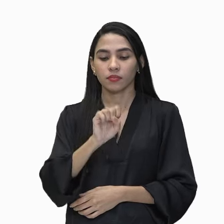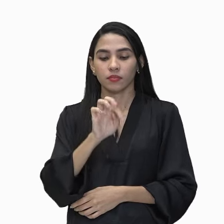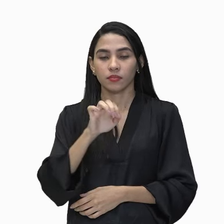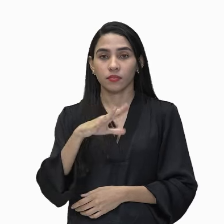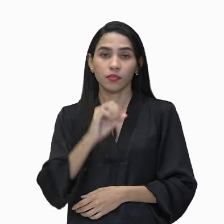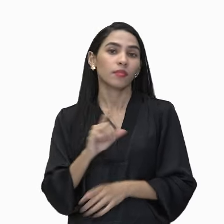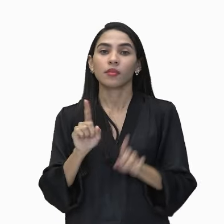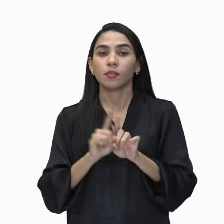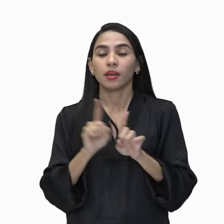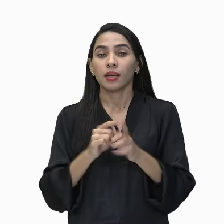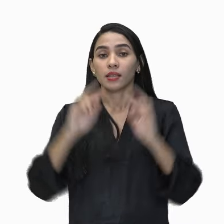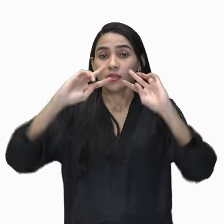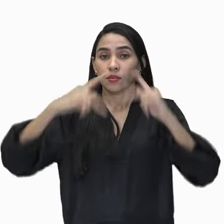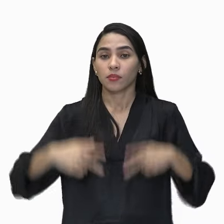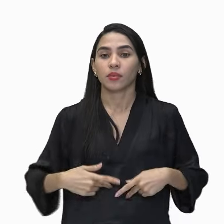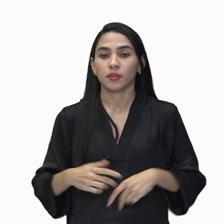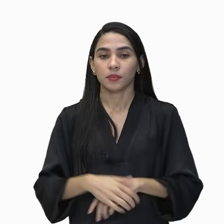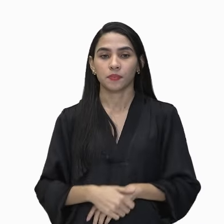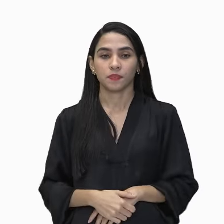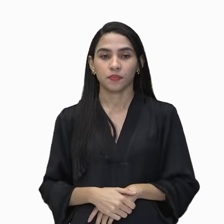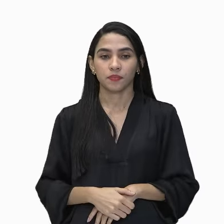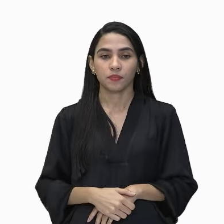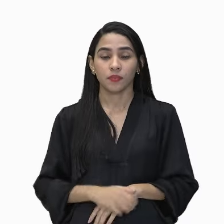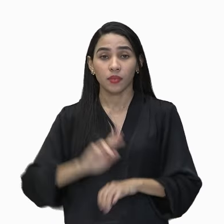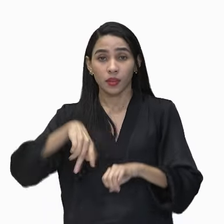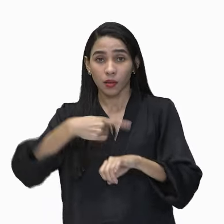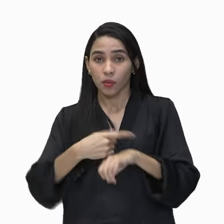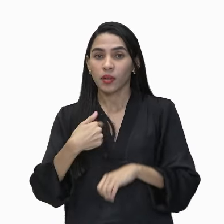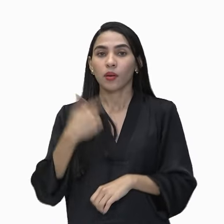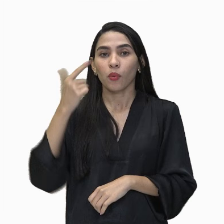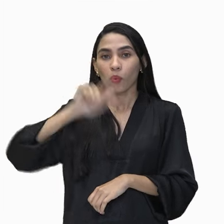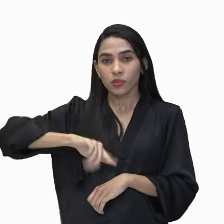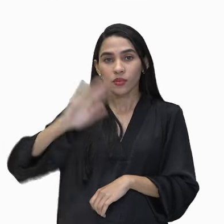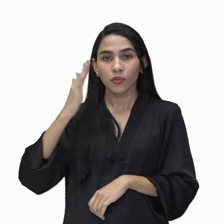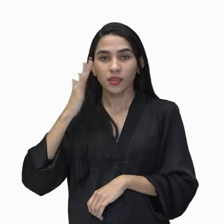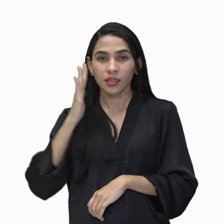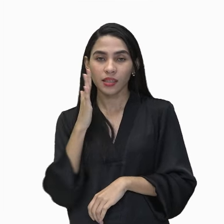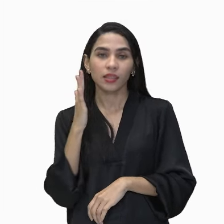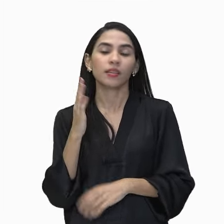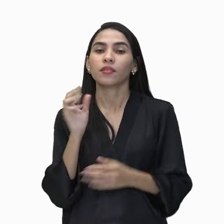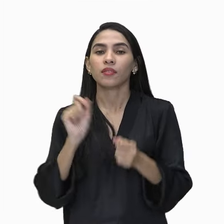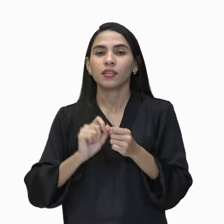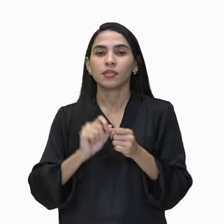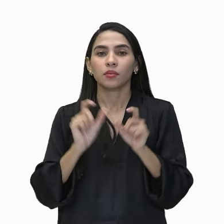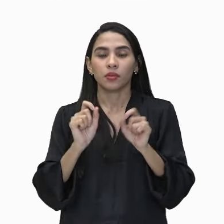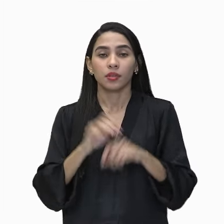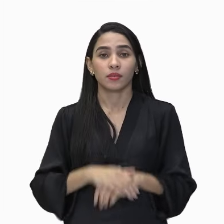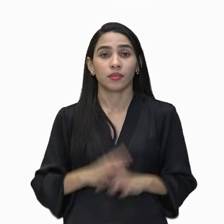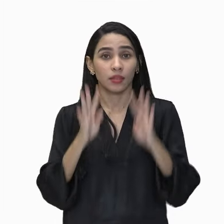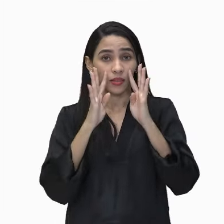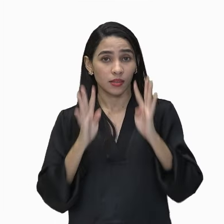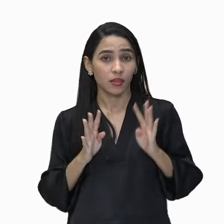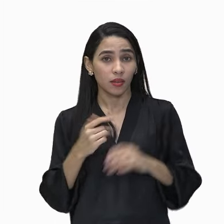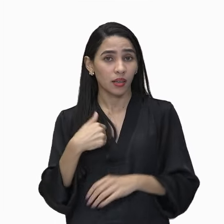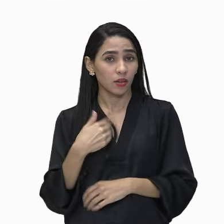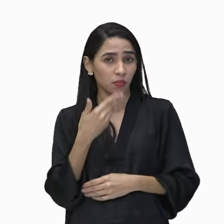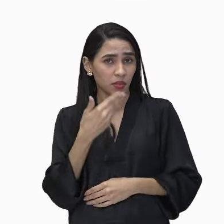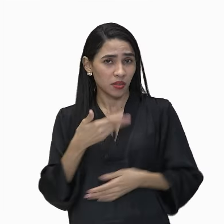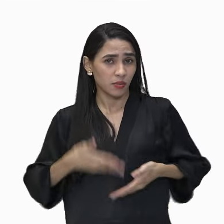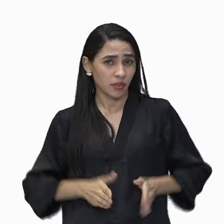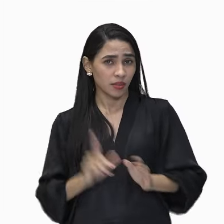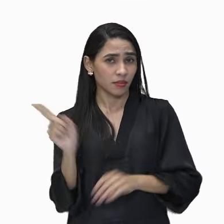humano. Ok, a partir do momento que eu me entendo como ser humano, o que eu tenho que fazer? Vejam só, não pedi para